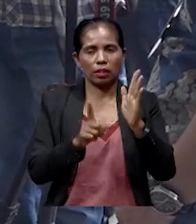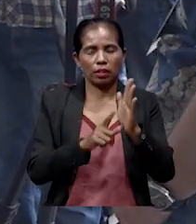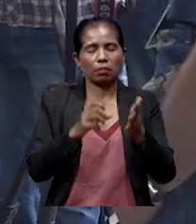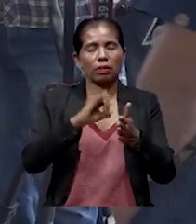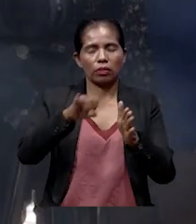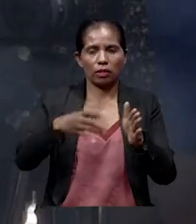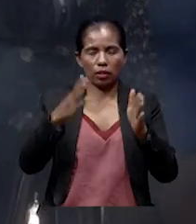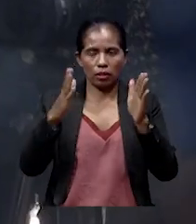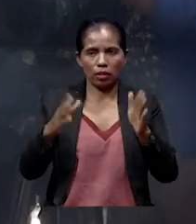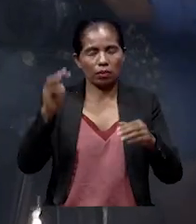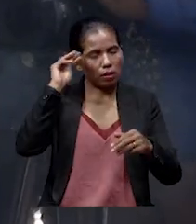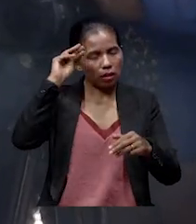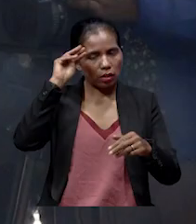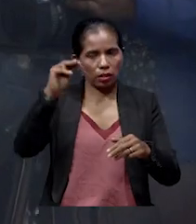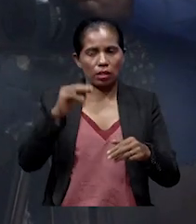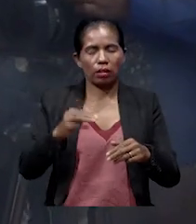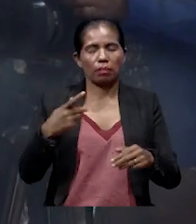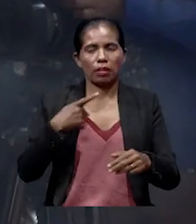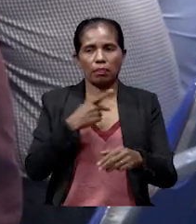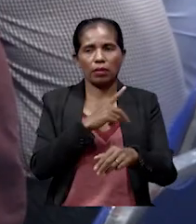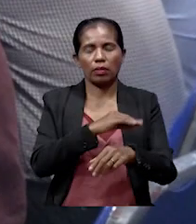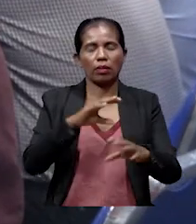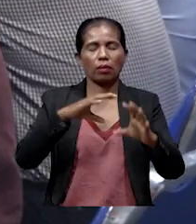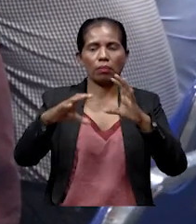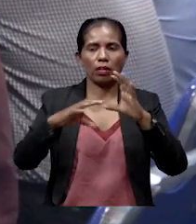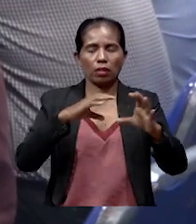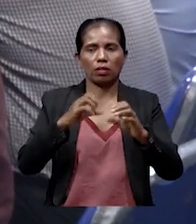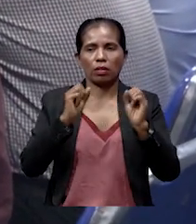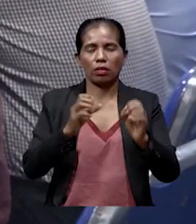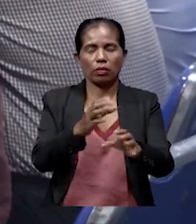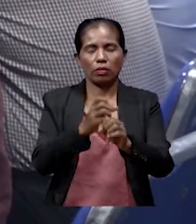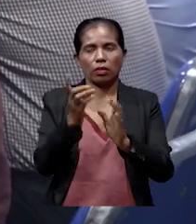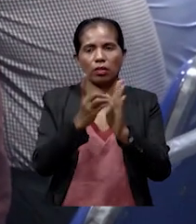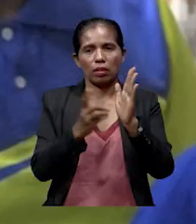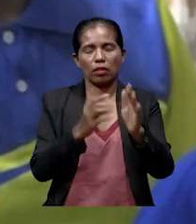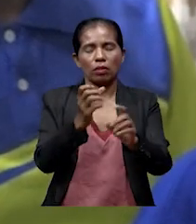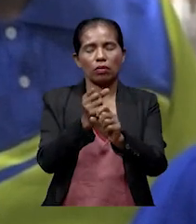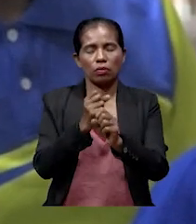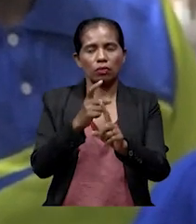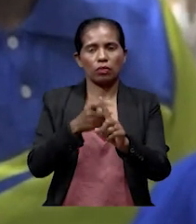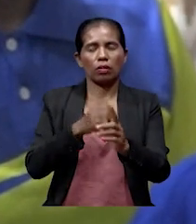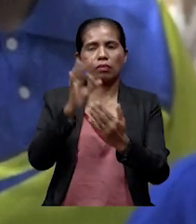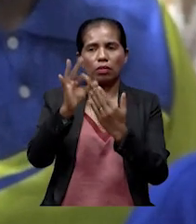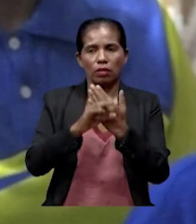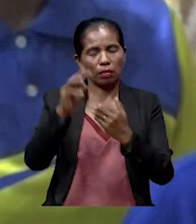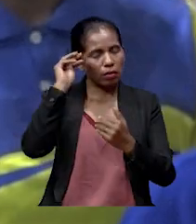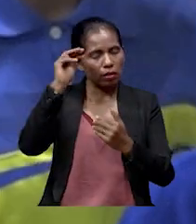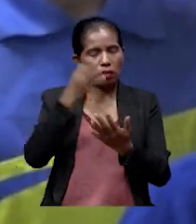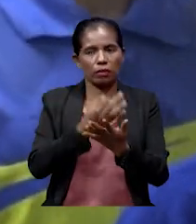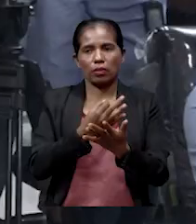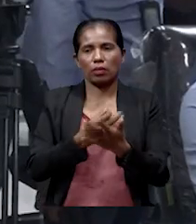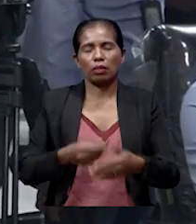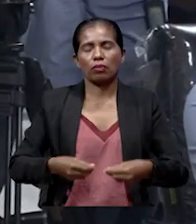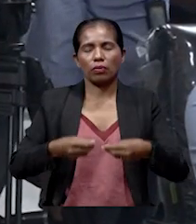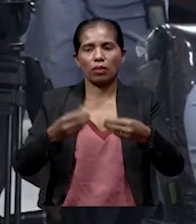né? Ministério Assunto Parlamentar no Comunicação Social, recolha desde fulano de fevereiro, mas bem, Ministério Finanças, for